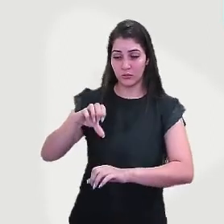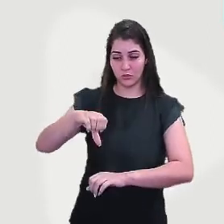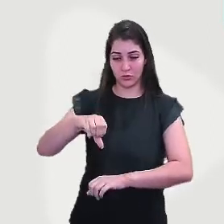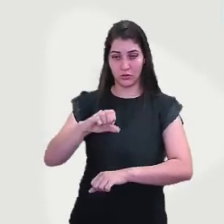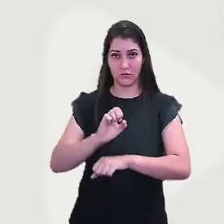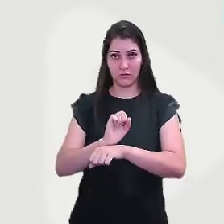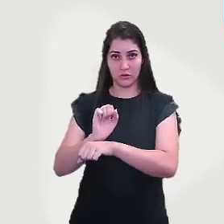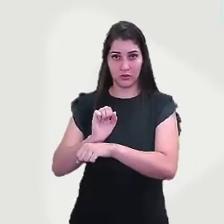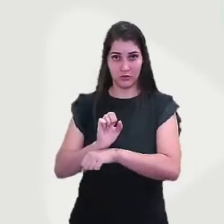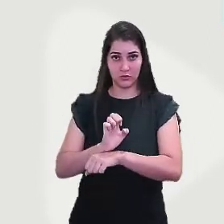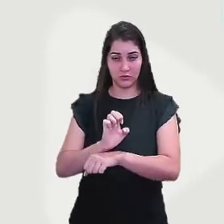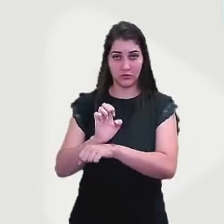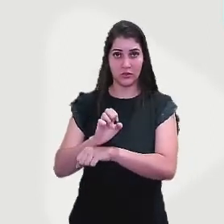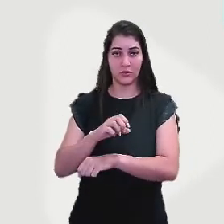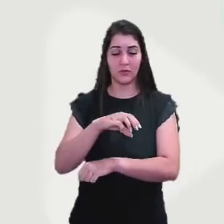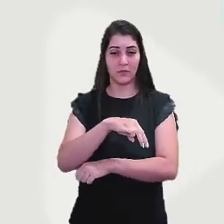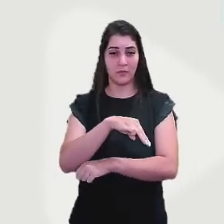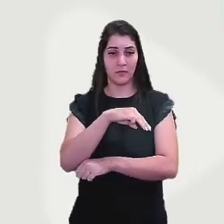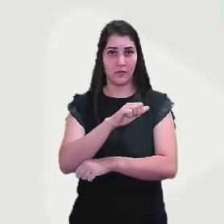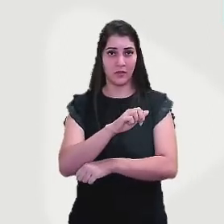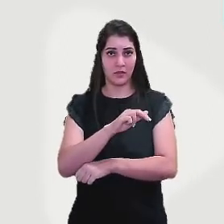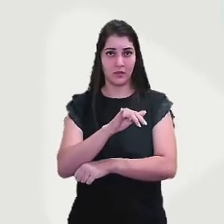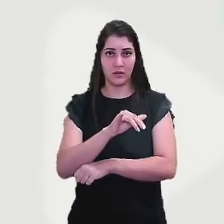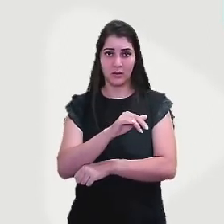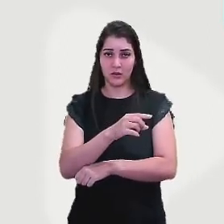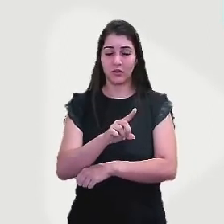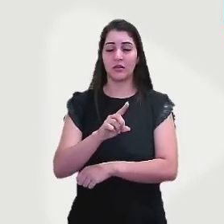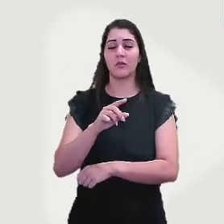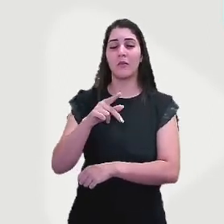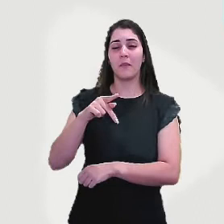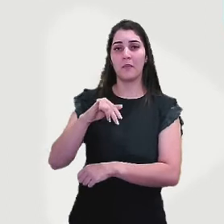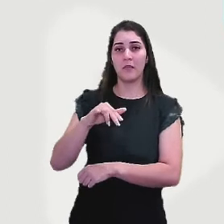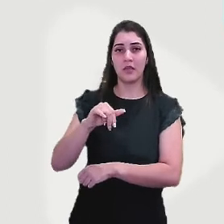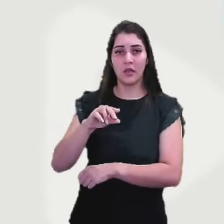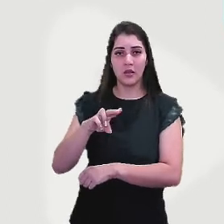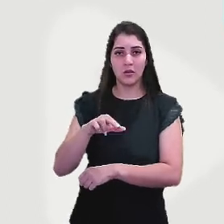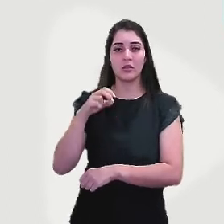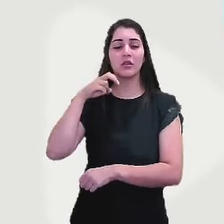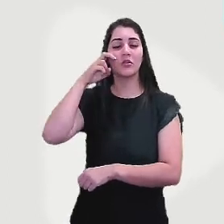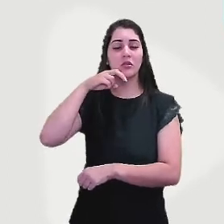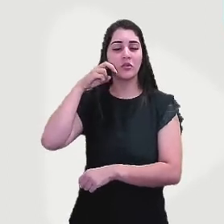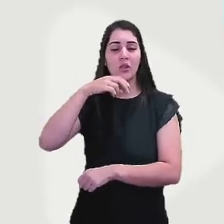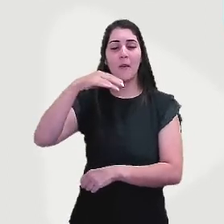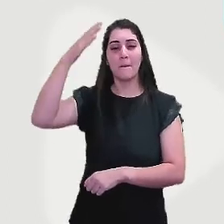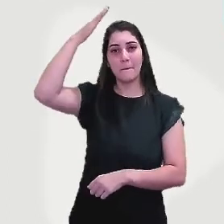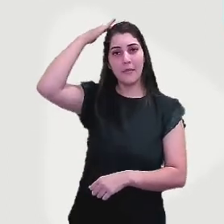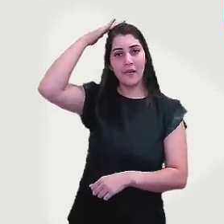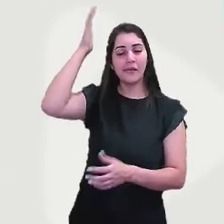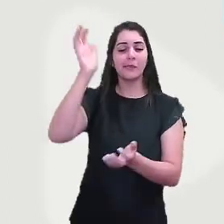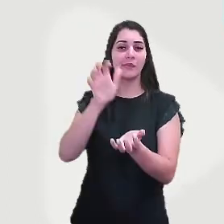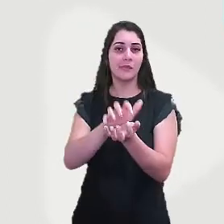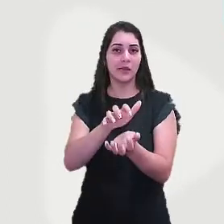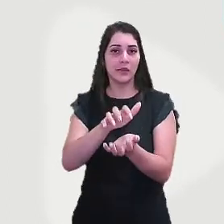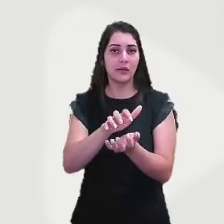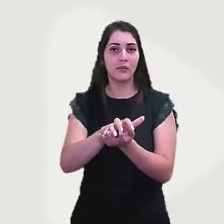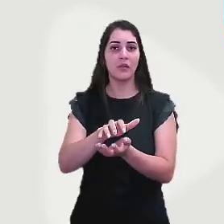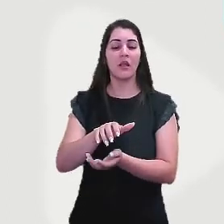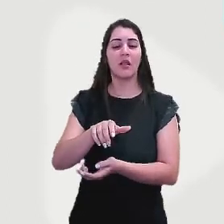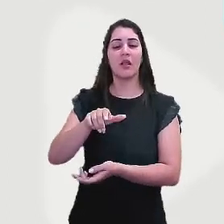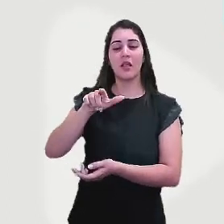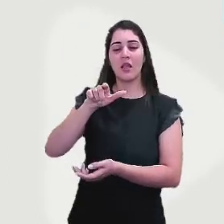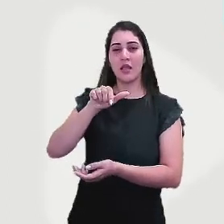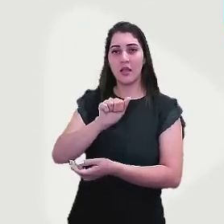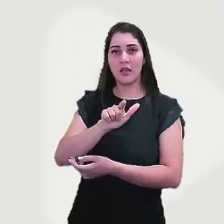Maranhão, Piauí, Ceará, Rio Grande do Norte, Paraíba, Pernambuco,